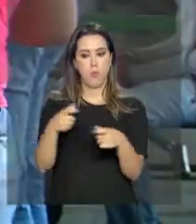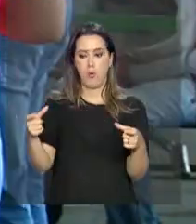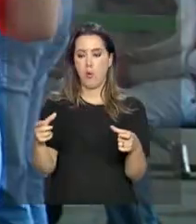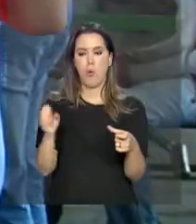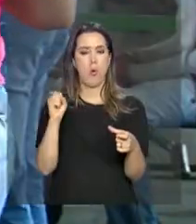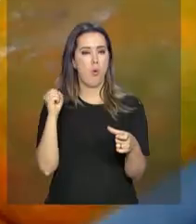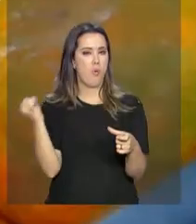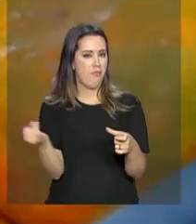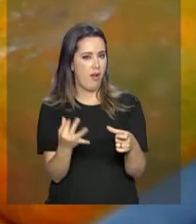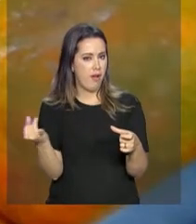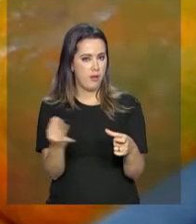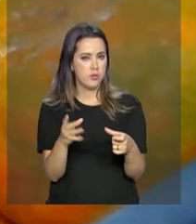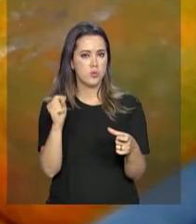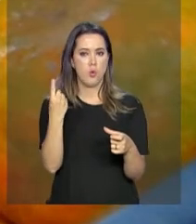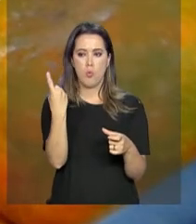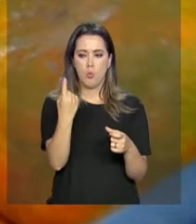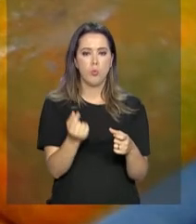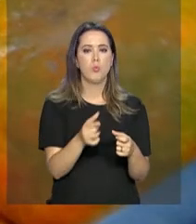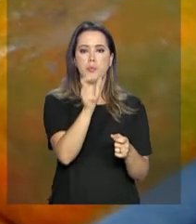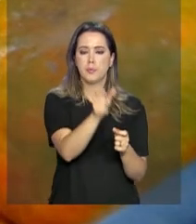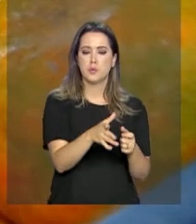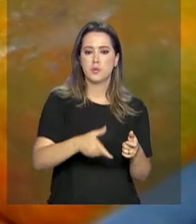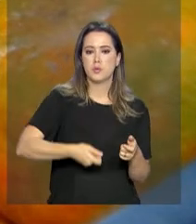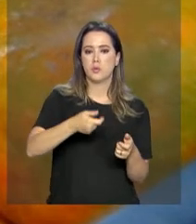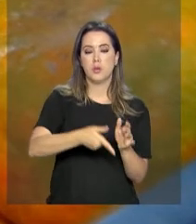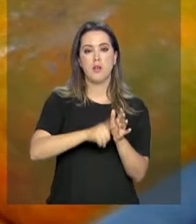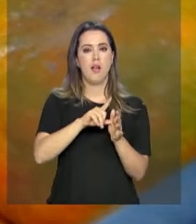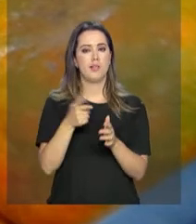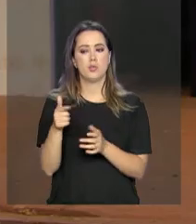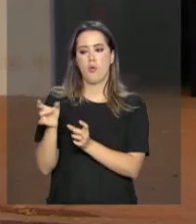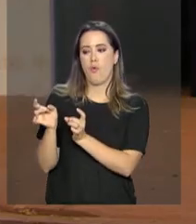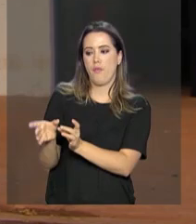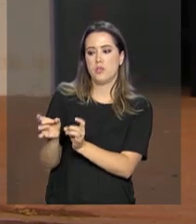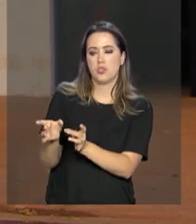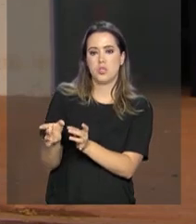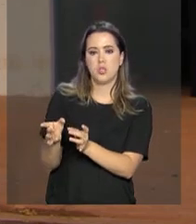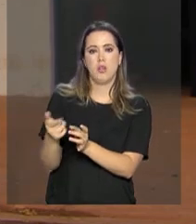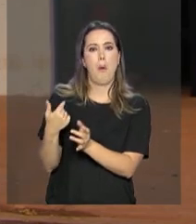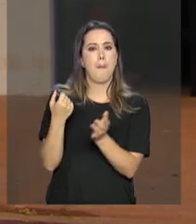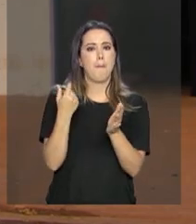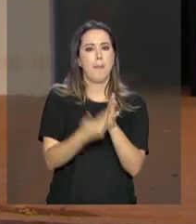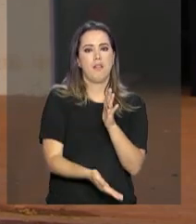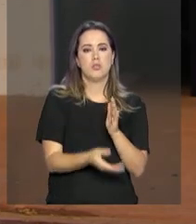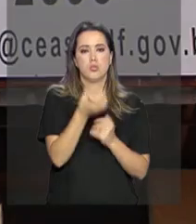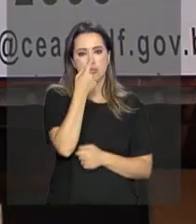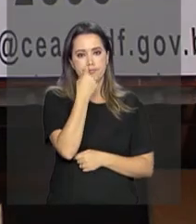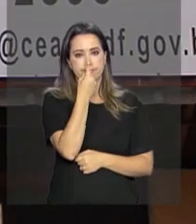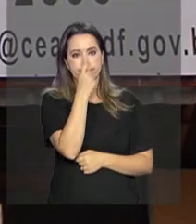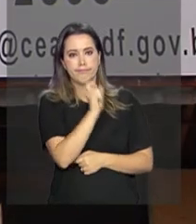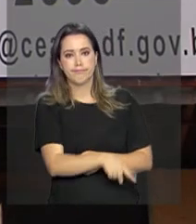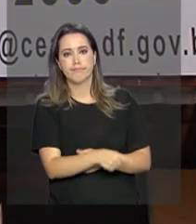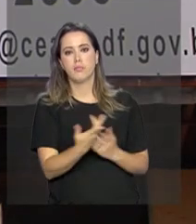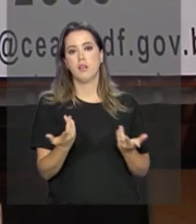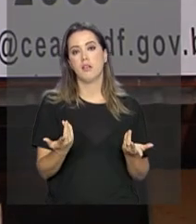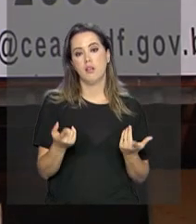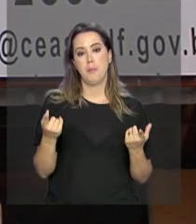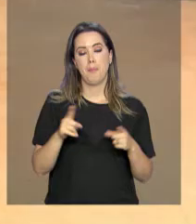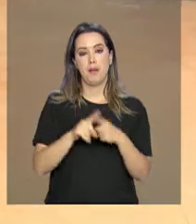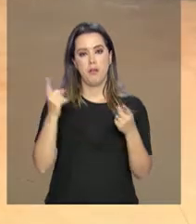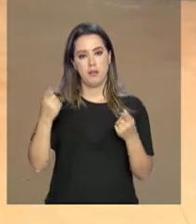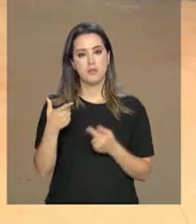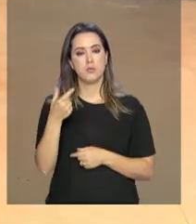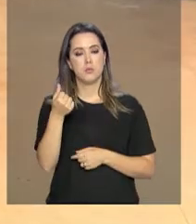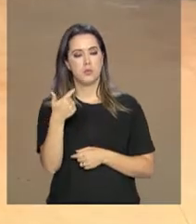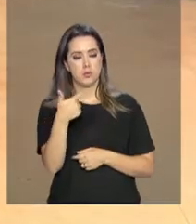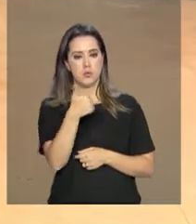Muitos produtos que não eram comercializados iam para o lixo. Mas desde 2011, com a criação de um banco de alimentos, que